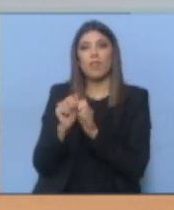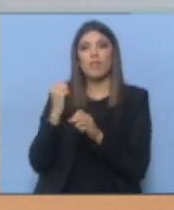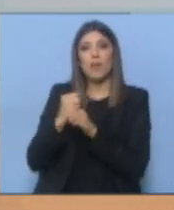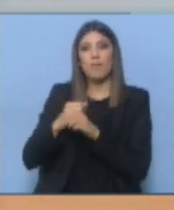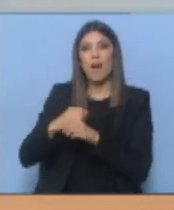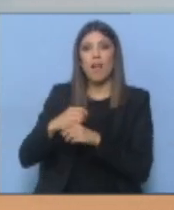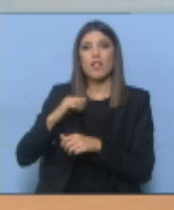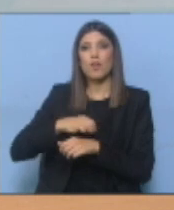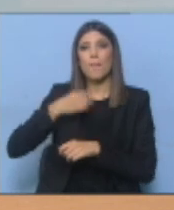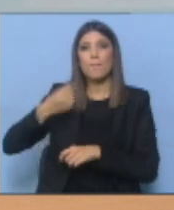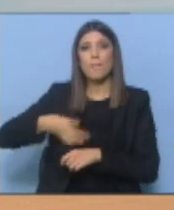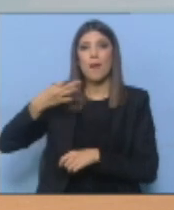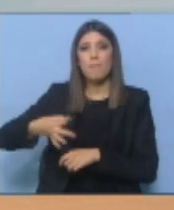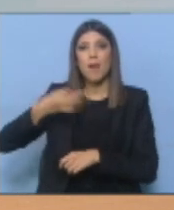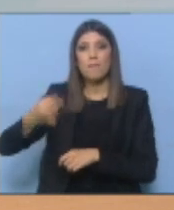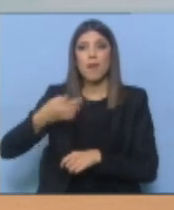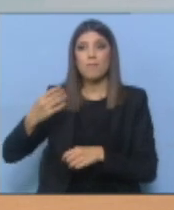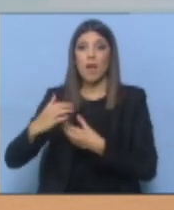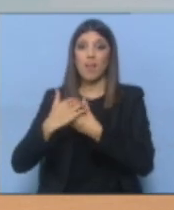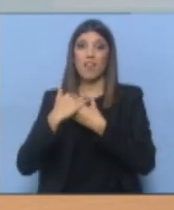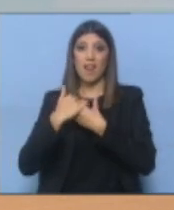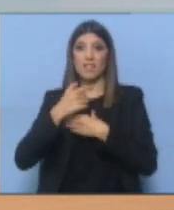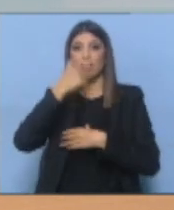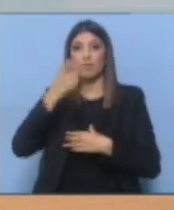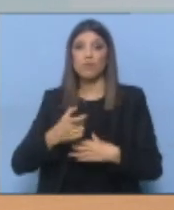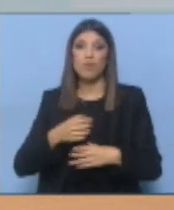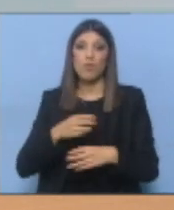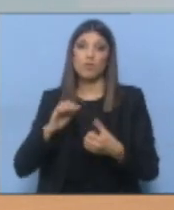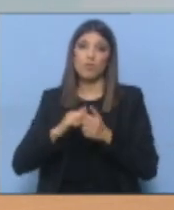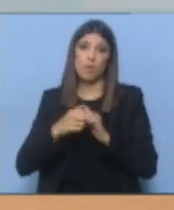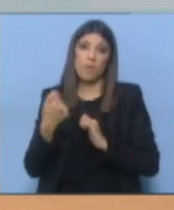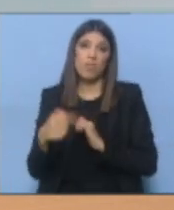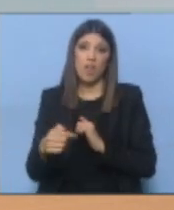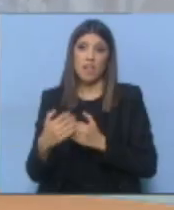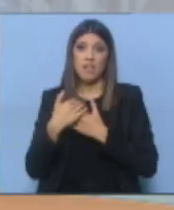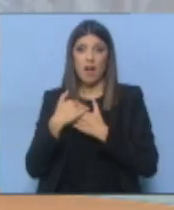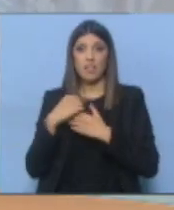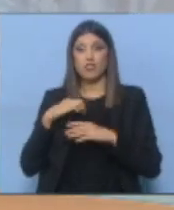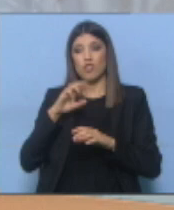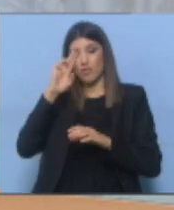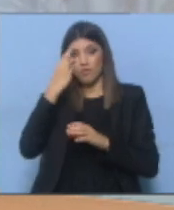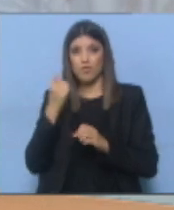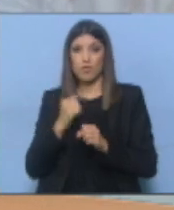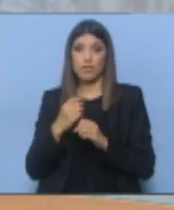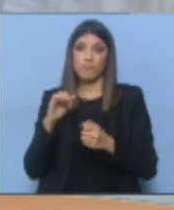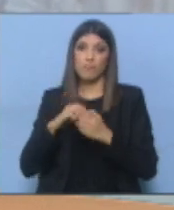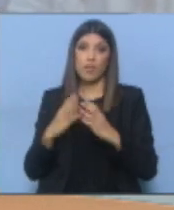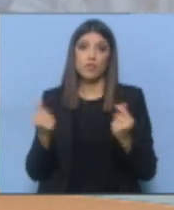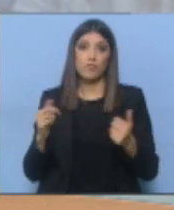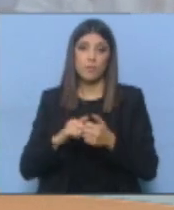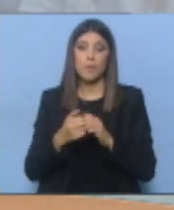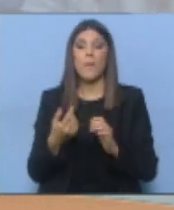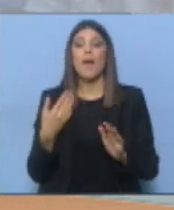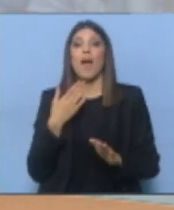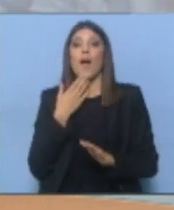todos os dias através das Cáritas Diocesanas, que são as questões sociais em Portugal. Muito bem, Filipe Cassis, António Santos Luís, muito obrigado por terem estado